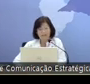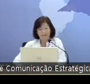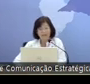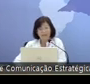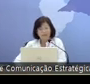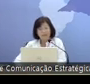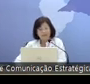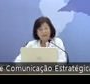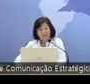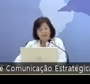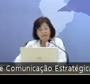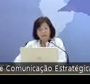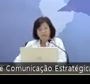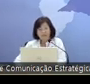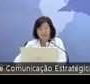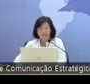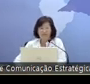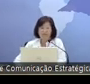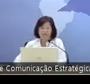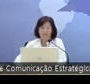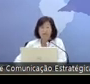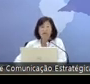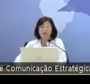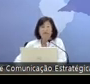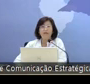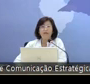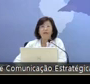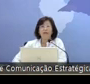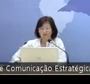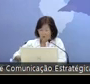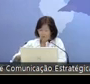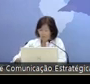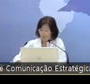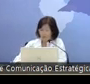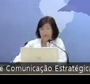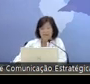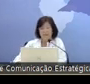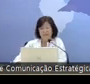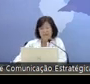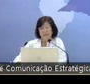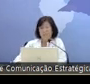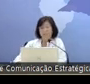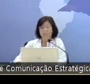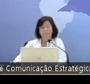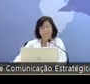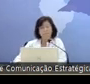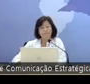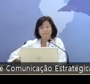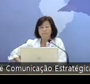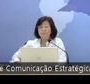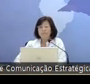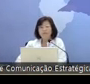Láctea e o senão de criança infectada pelo HIV ou com AIDS